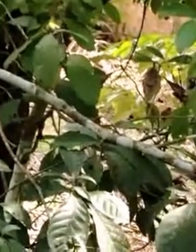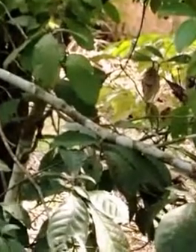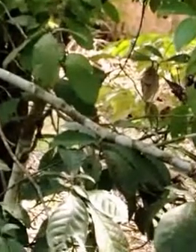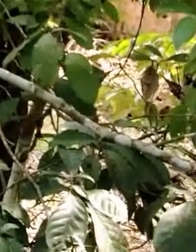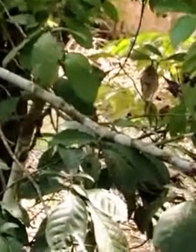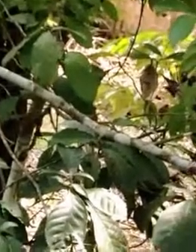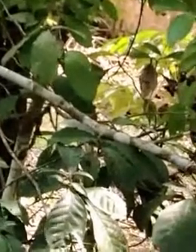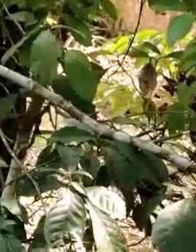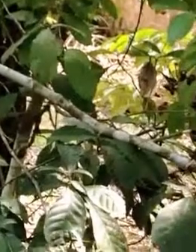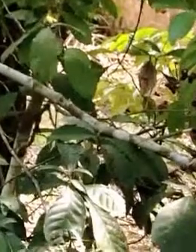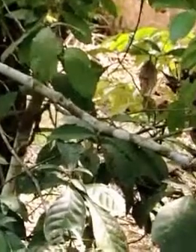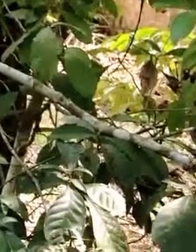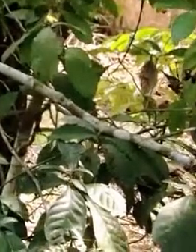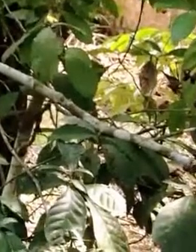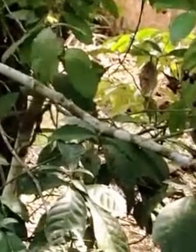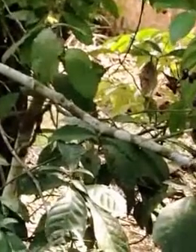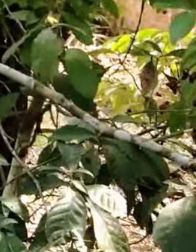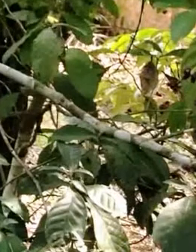agora